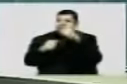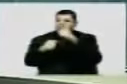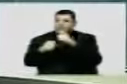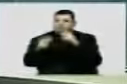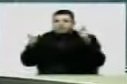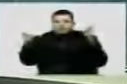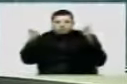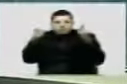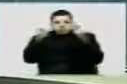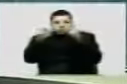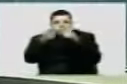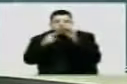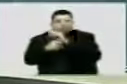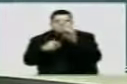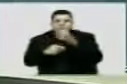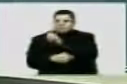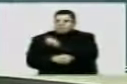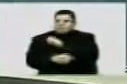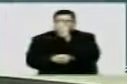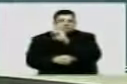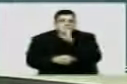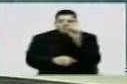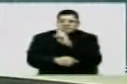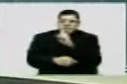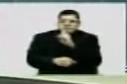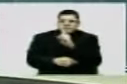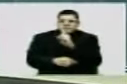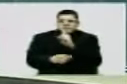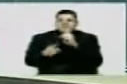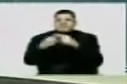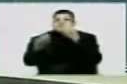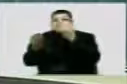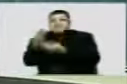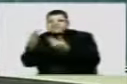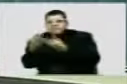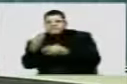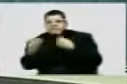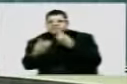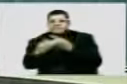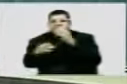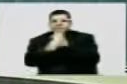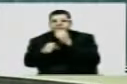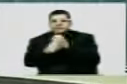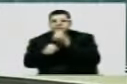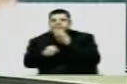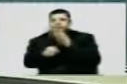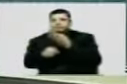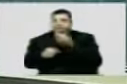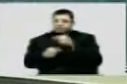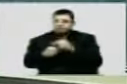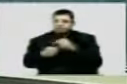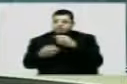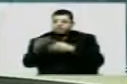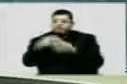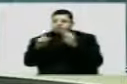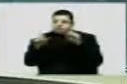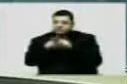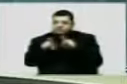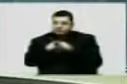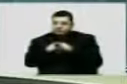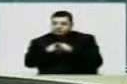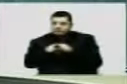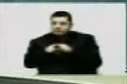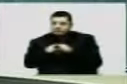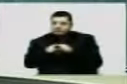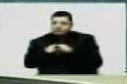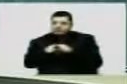não reduz só os números absolutos do nosso orçamento. Essa medida